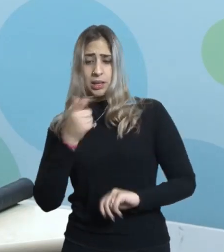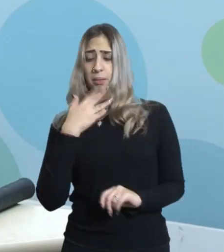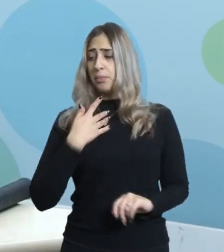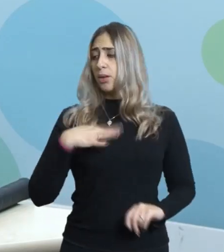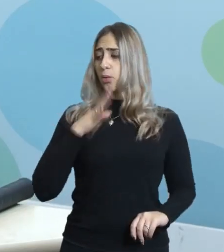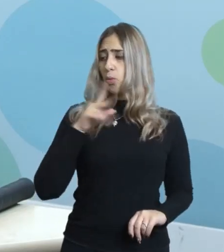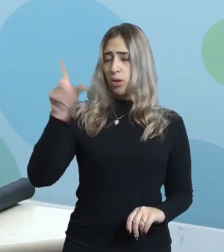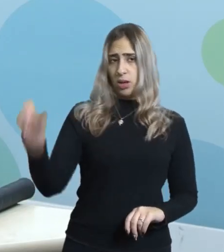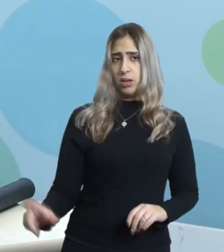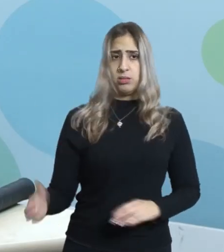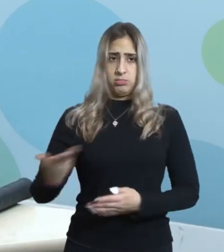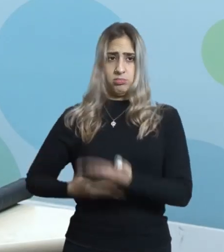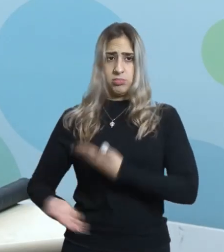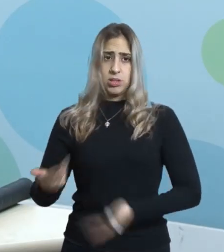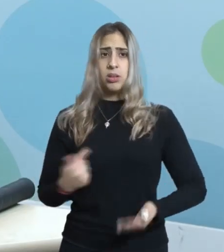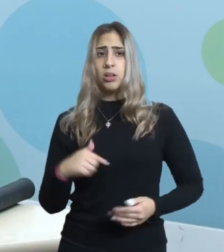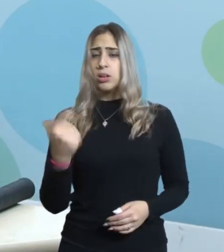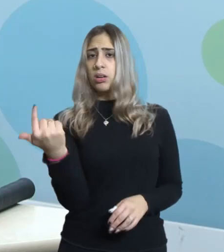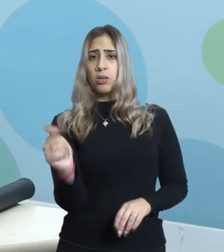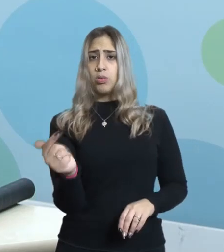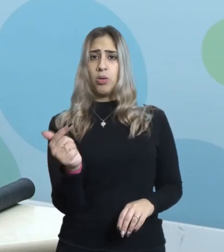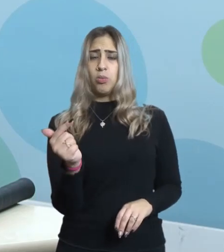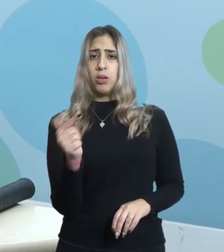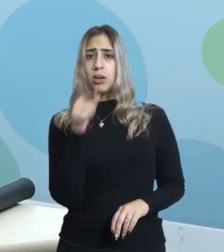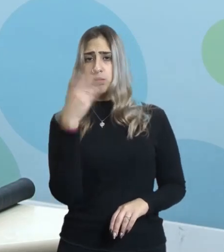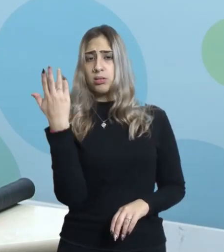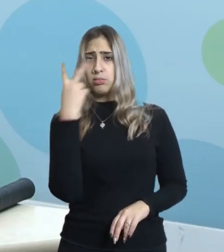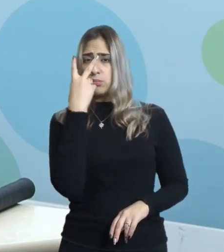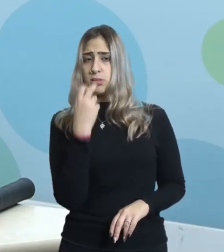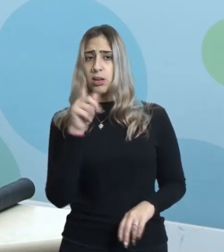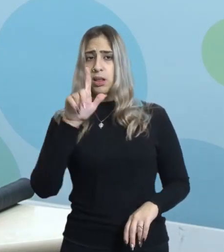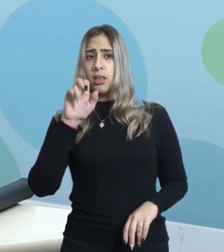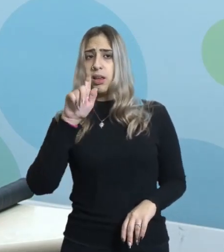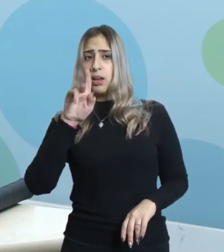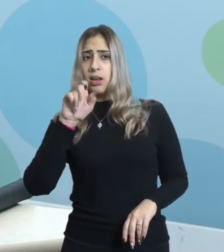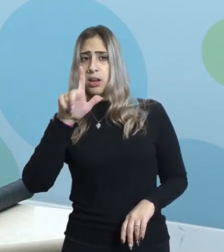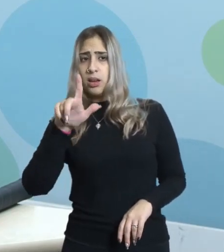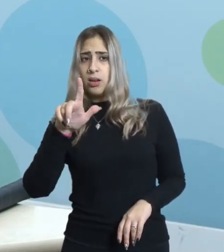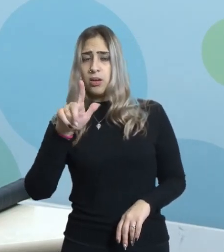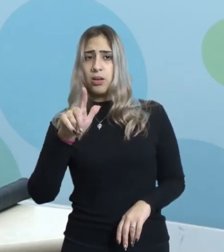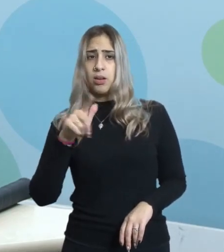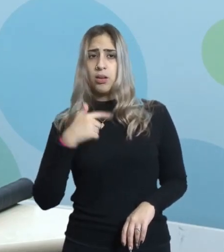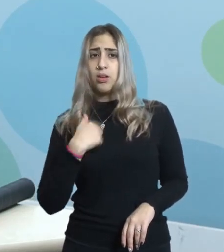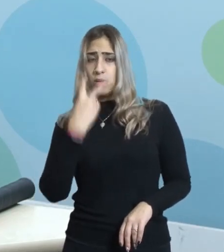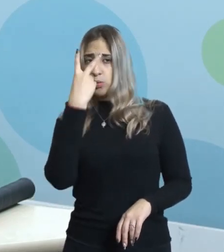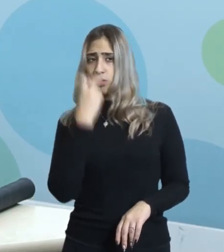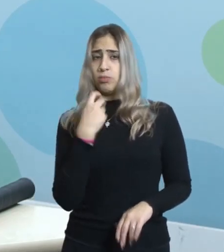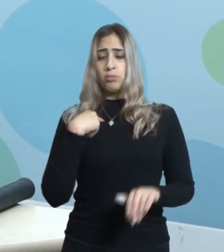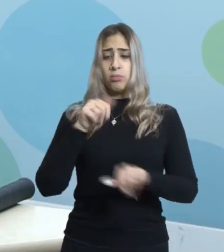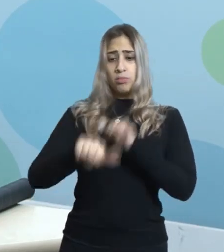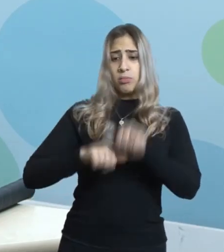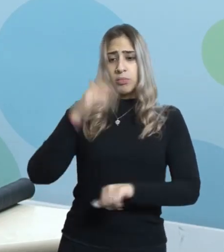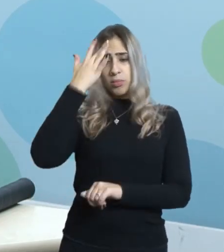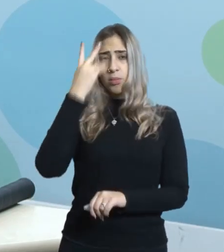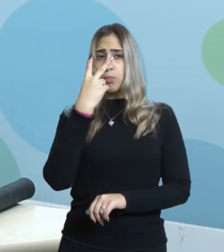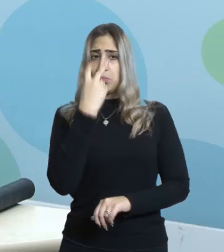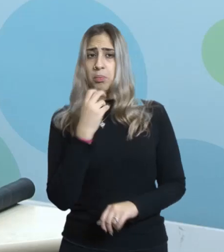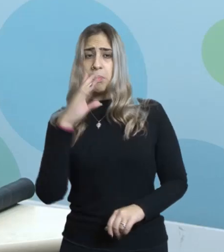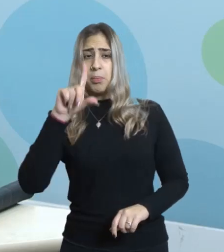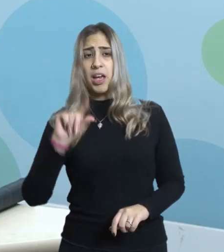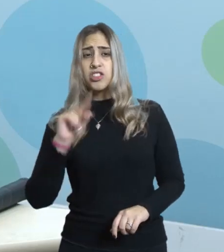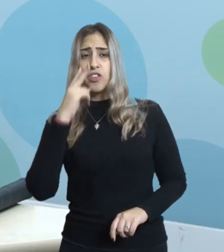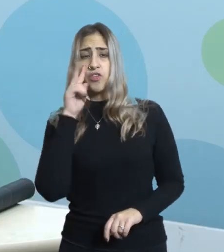conhece, eu não teria essa cegueira legal. Eu seria uma pessoa com baixa visão por conta da minha eficiência